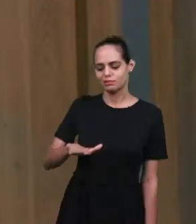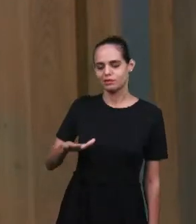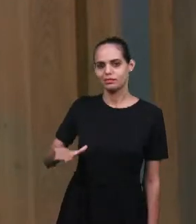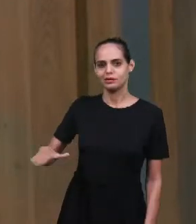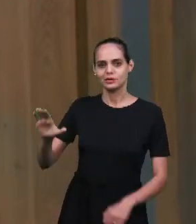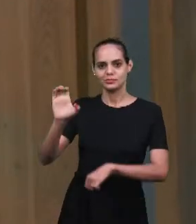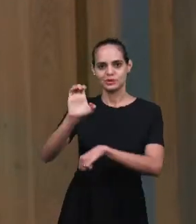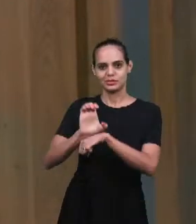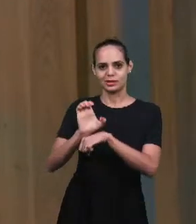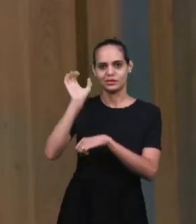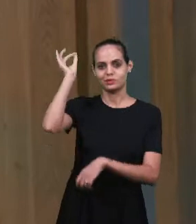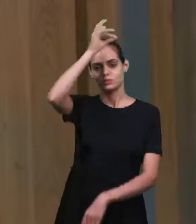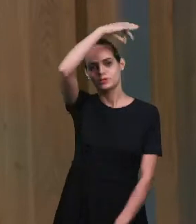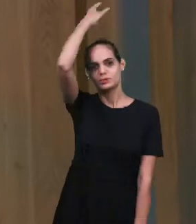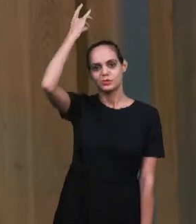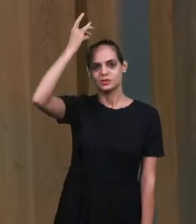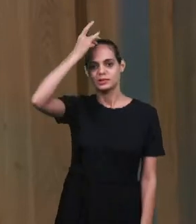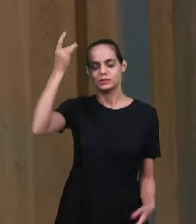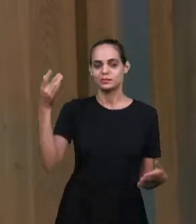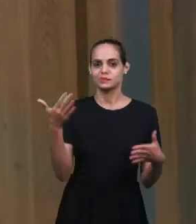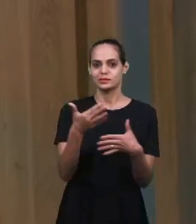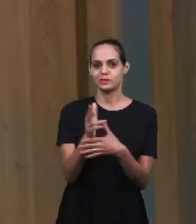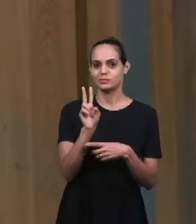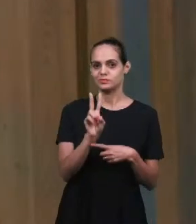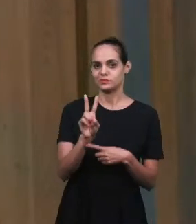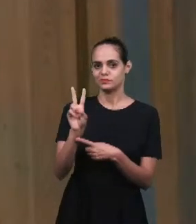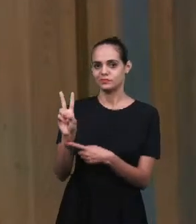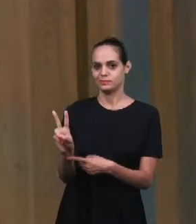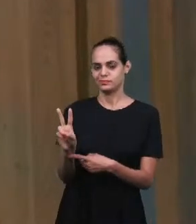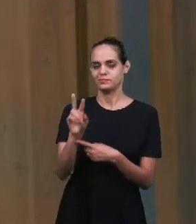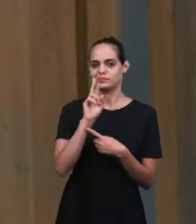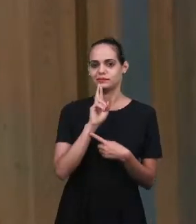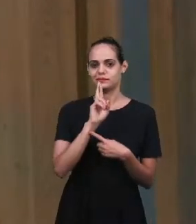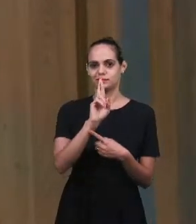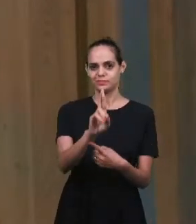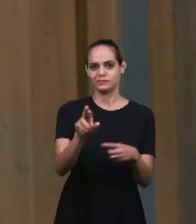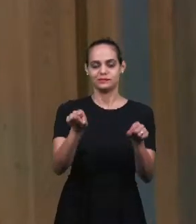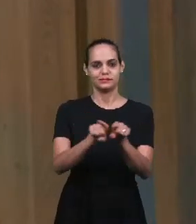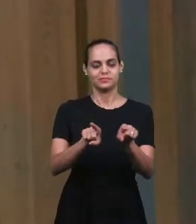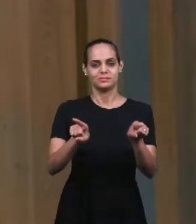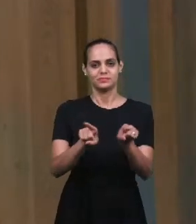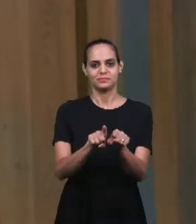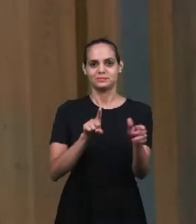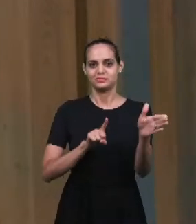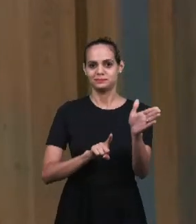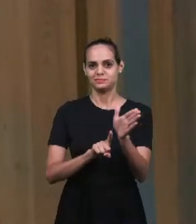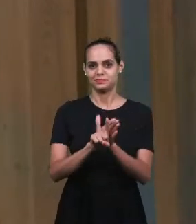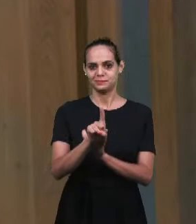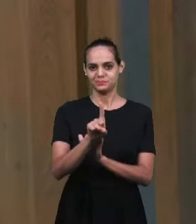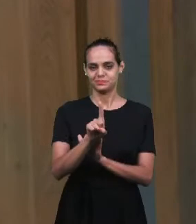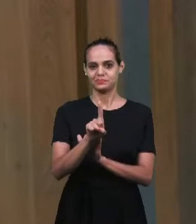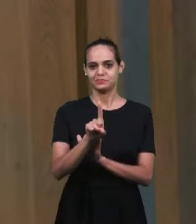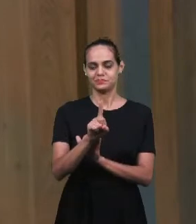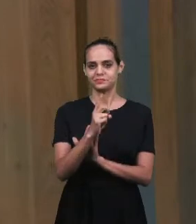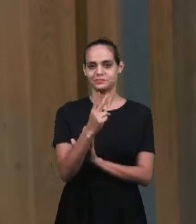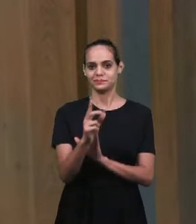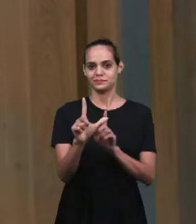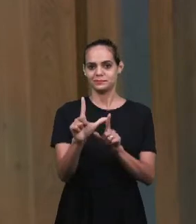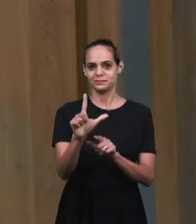na igreja aqui em Vila Velha, no estado do Espírito Santo, também vai responder a esta pergunta 2, letra